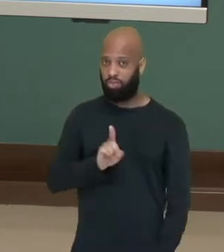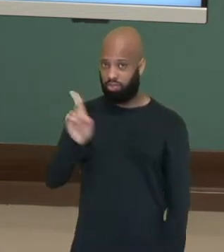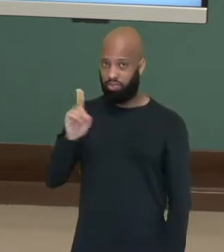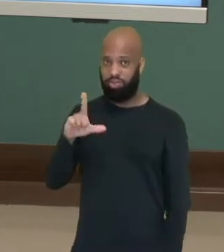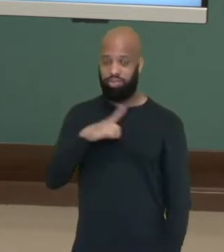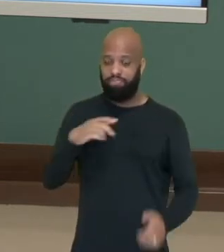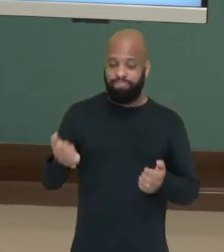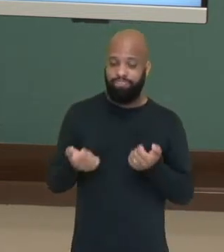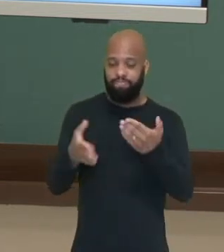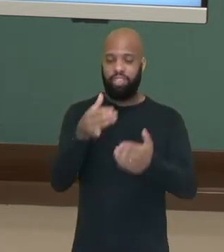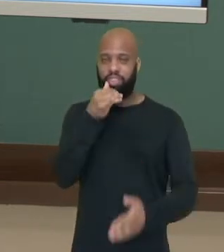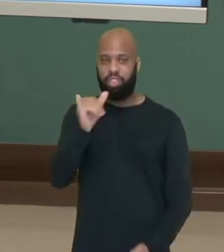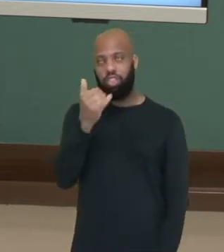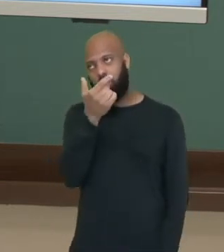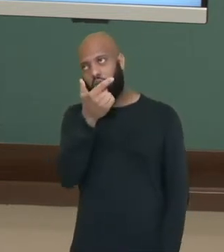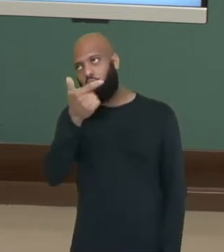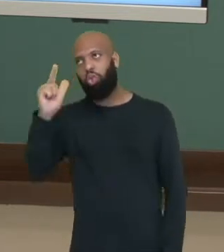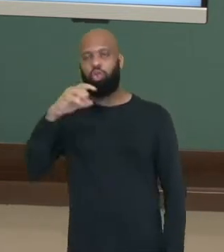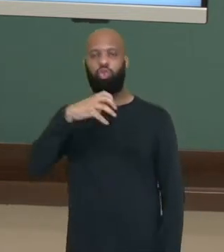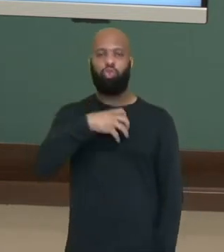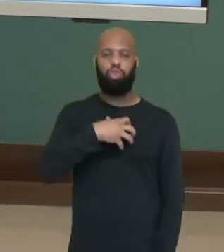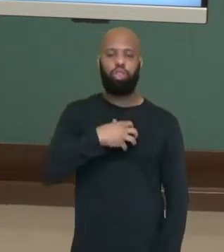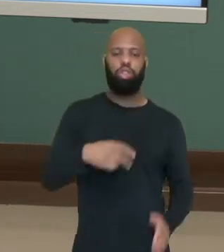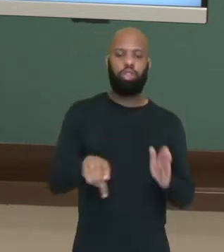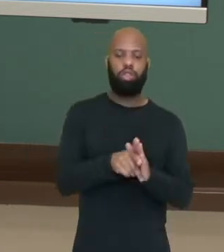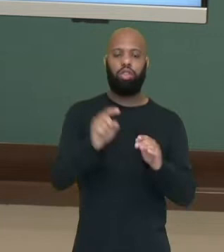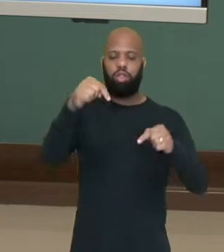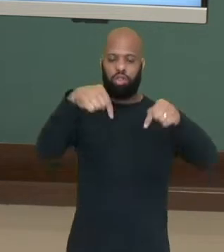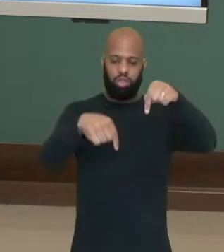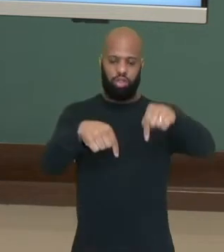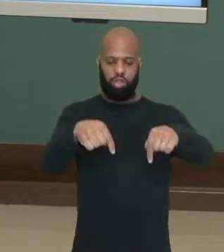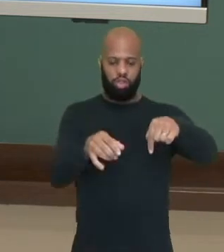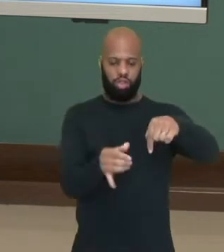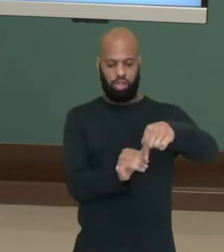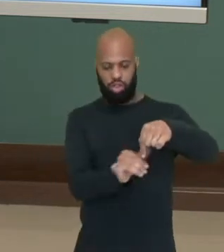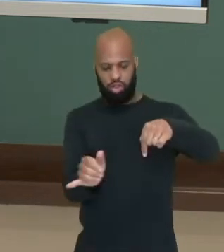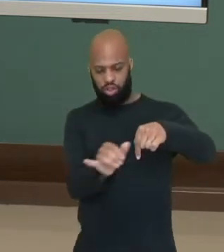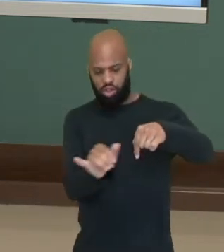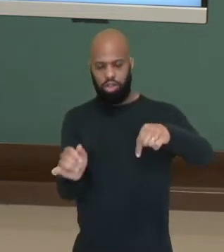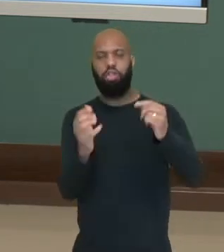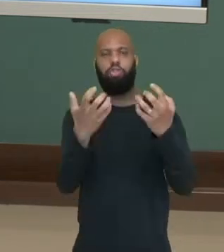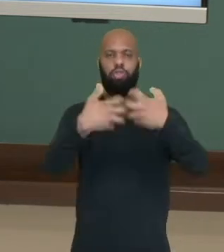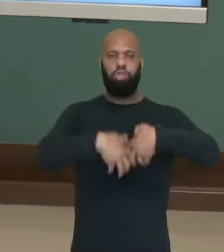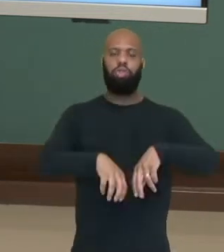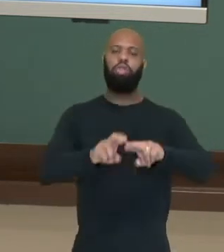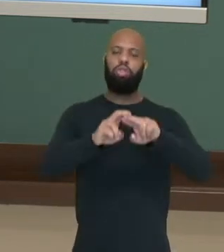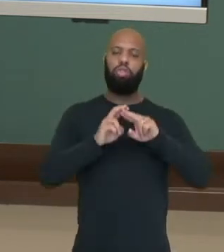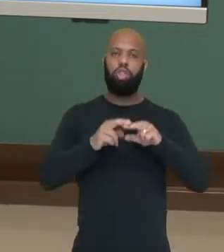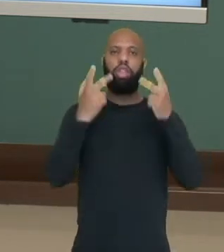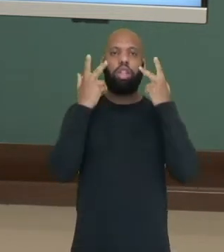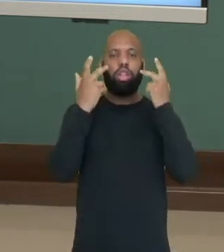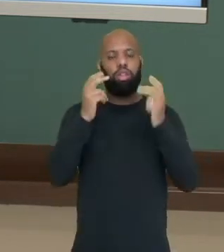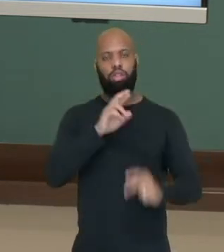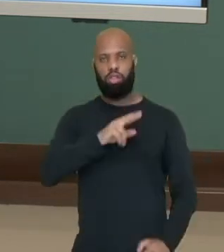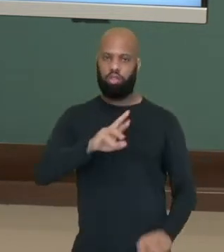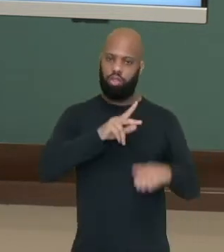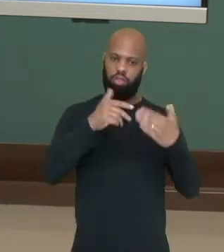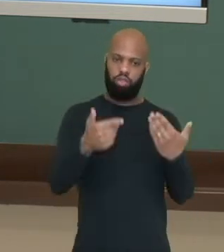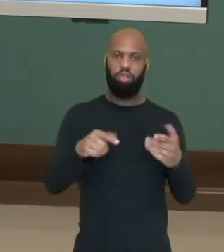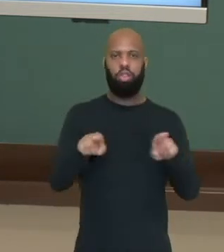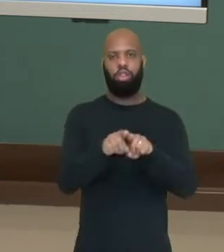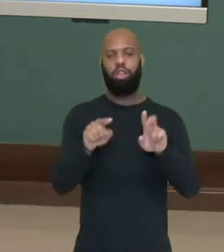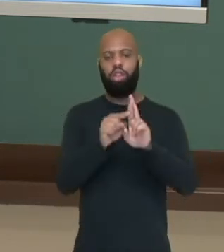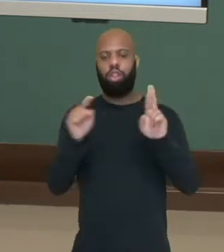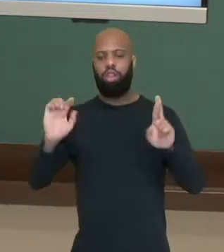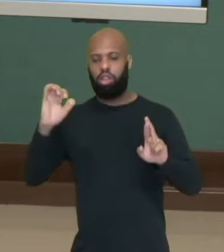energia elétrica externa para que a eletrólise funcione. Por isso, então, a eletrólise não é espontânea e as reações que